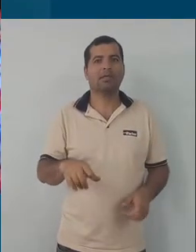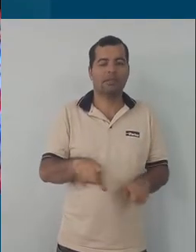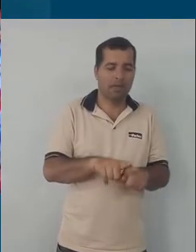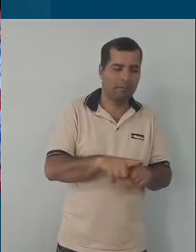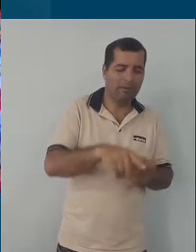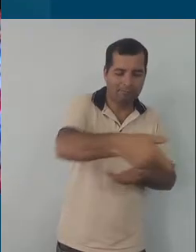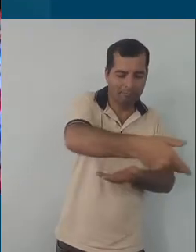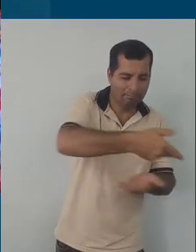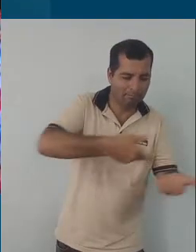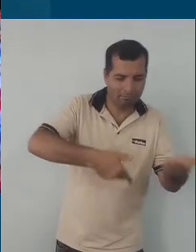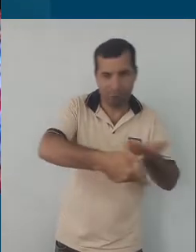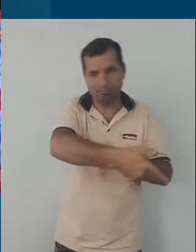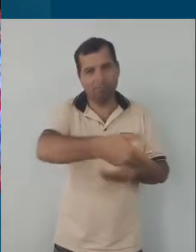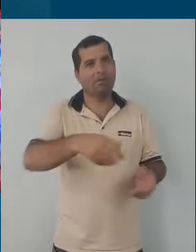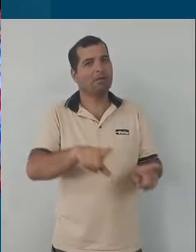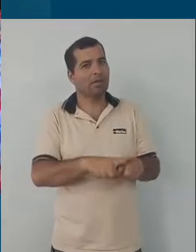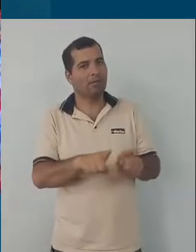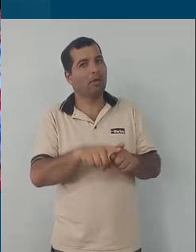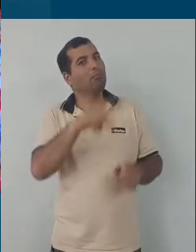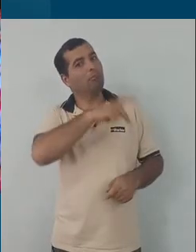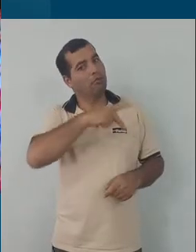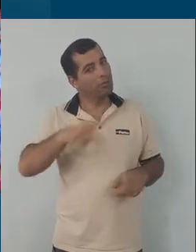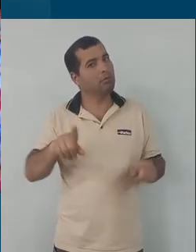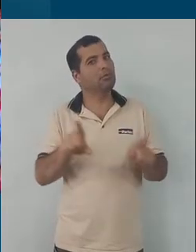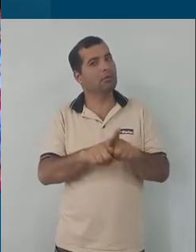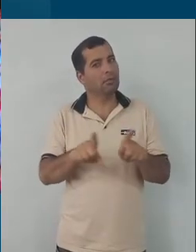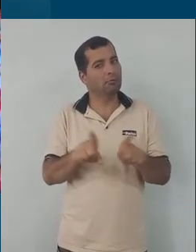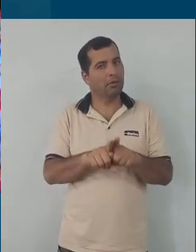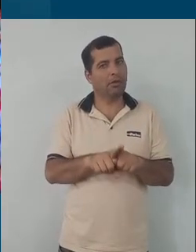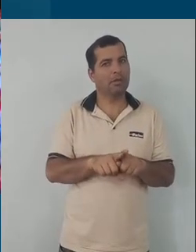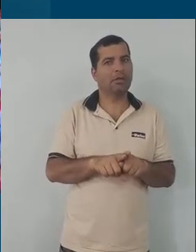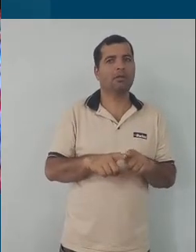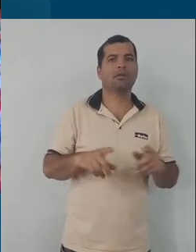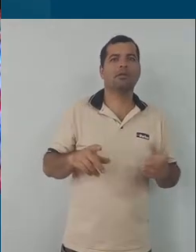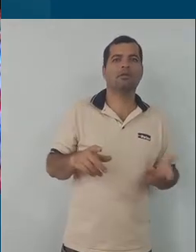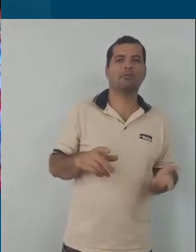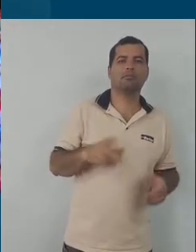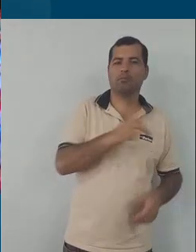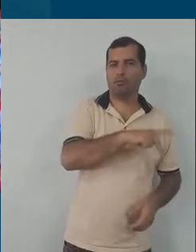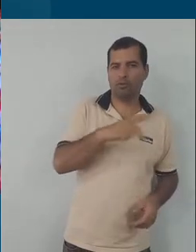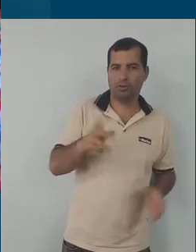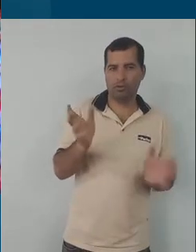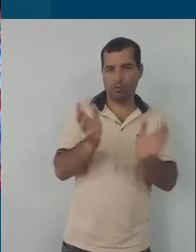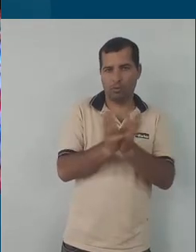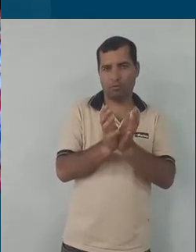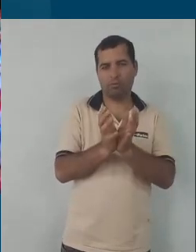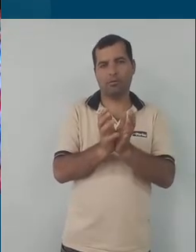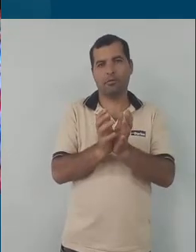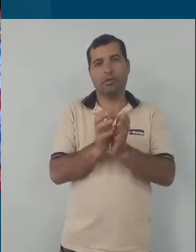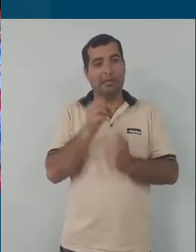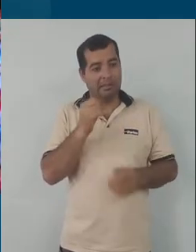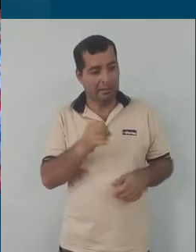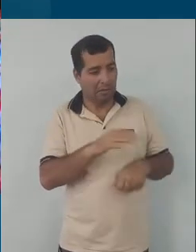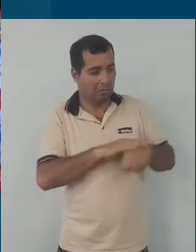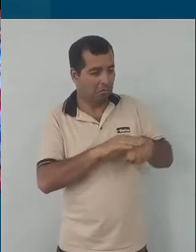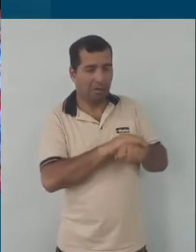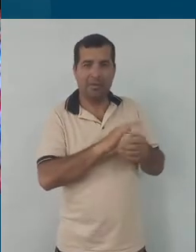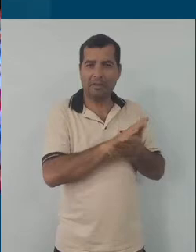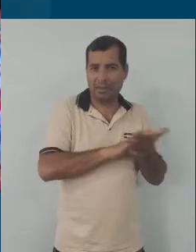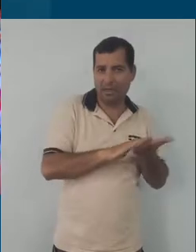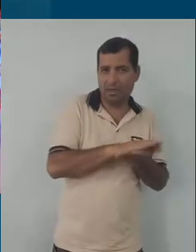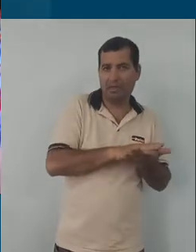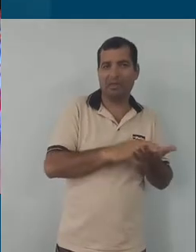pela experiência, eu acho que isso vai servir para os grupos de professores, né? Quer dizer, se você não conversa sobre o aluno, não traz, né,